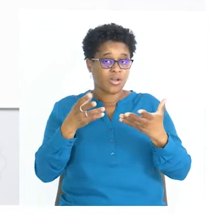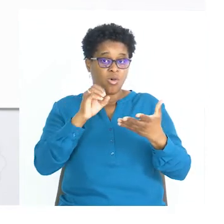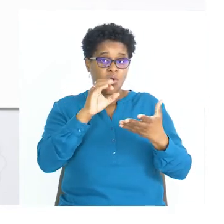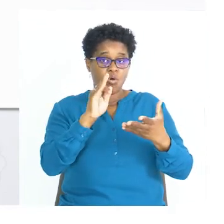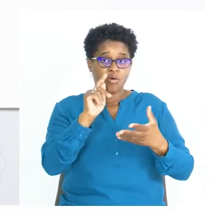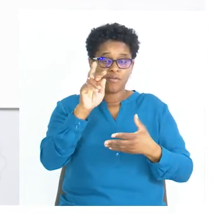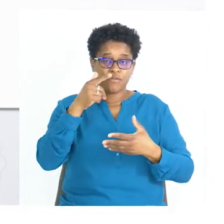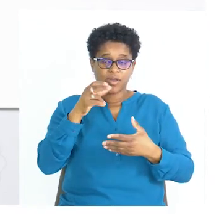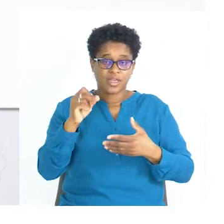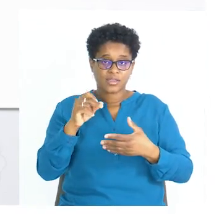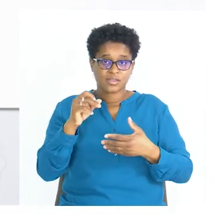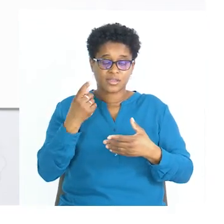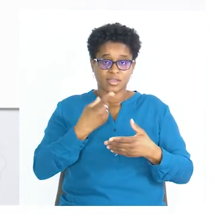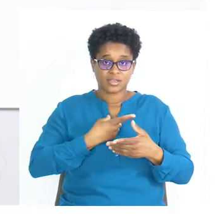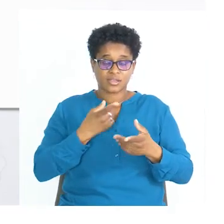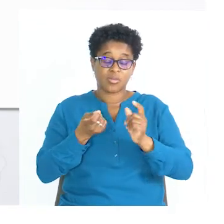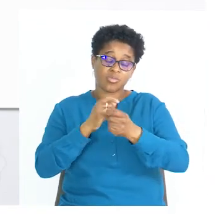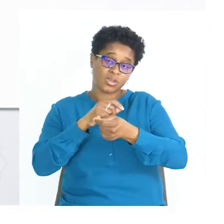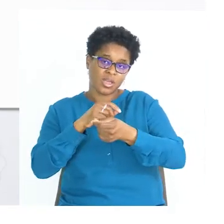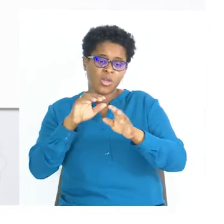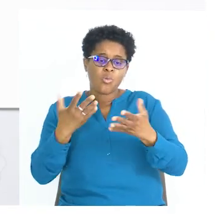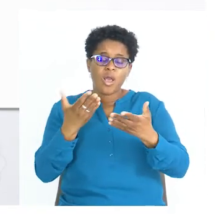Móvel. Qual é a função que está aqui?